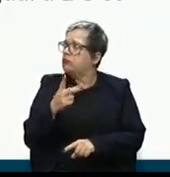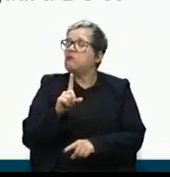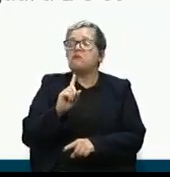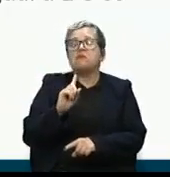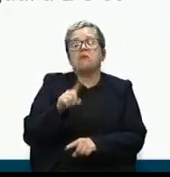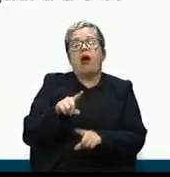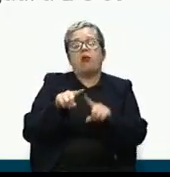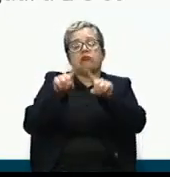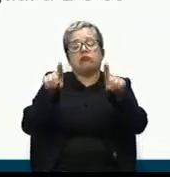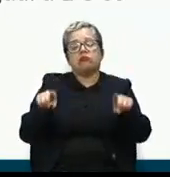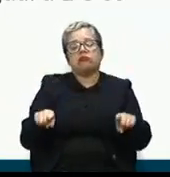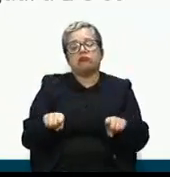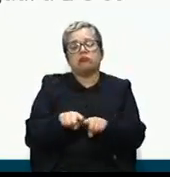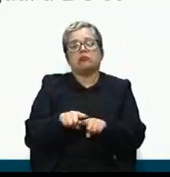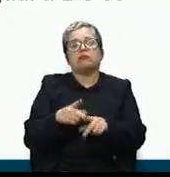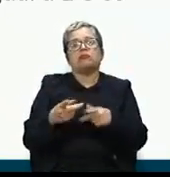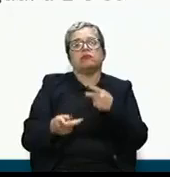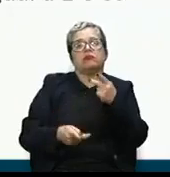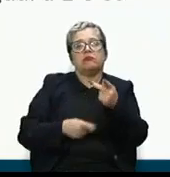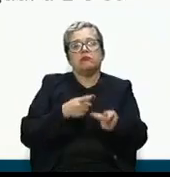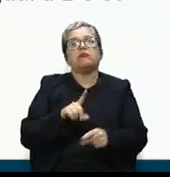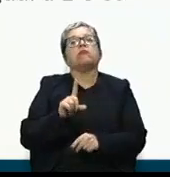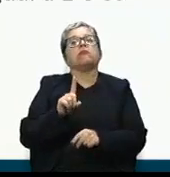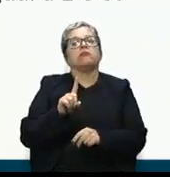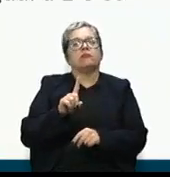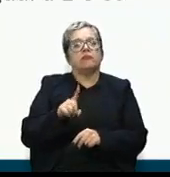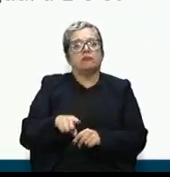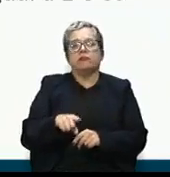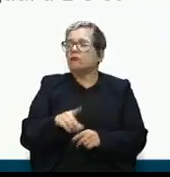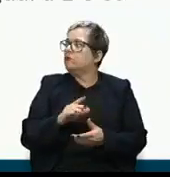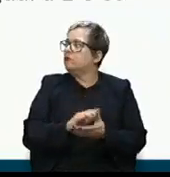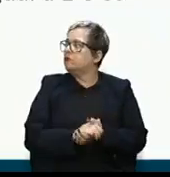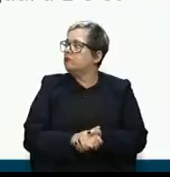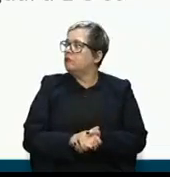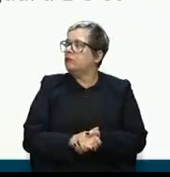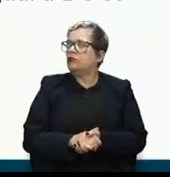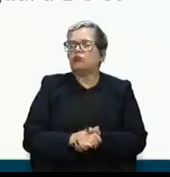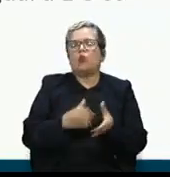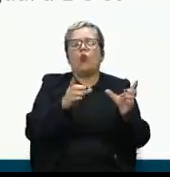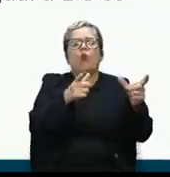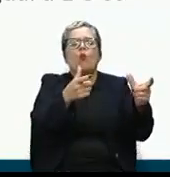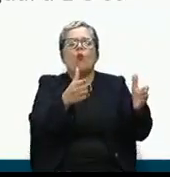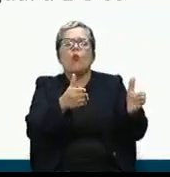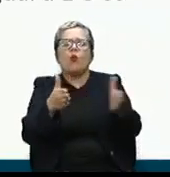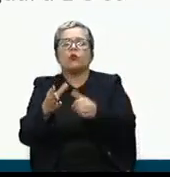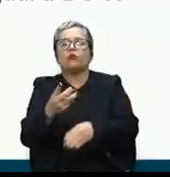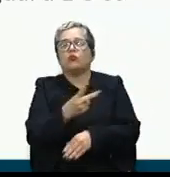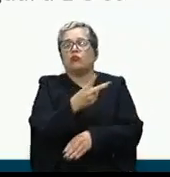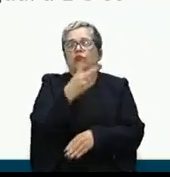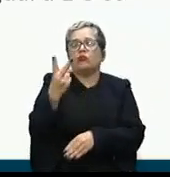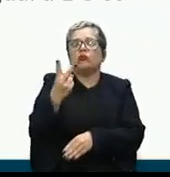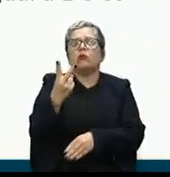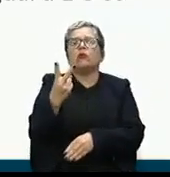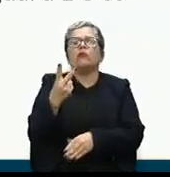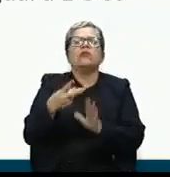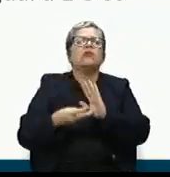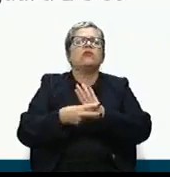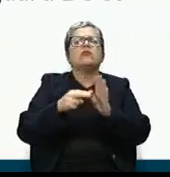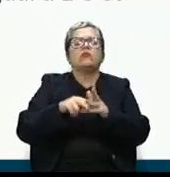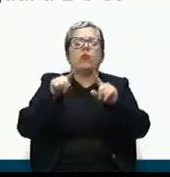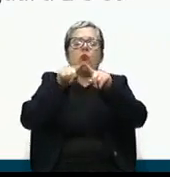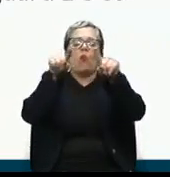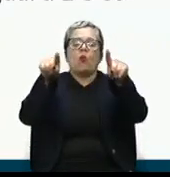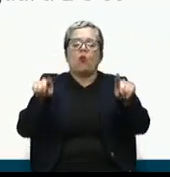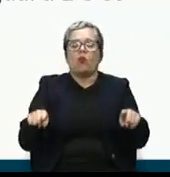quadrada, nós podemos dizer que ela é de ordem 2. Mas o que significa ser quadrada? O que